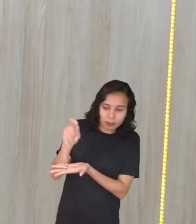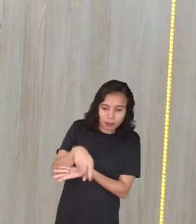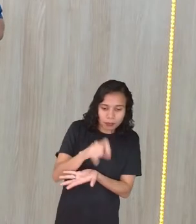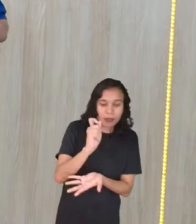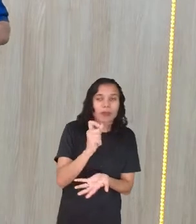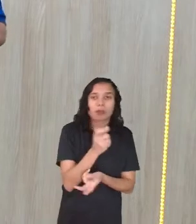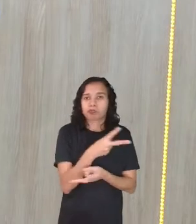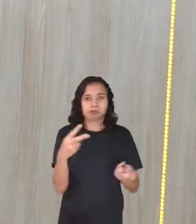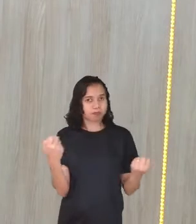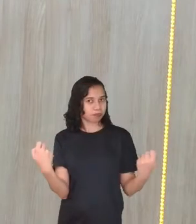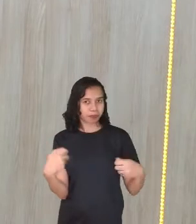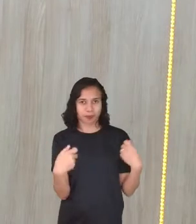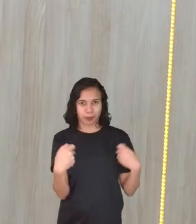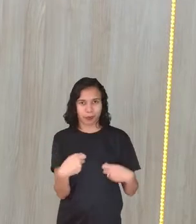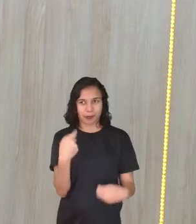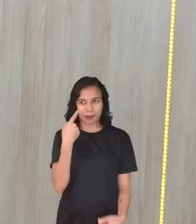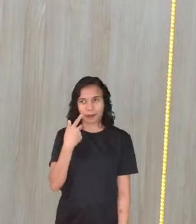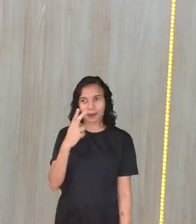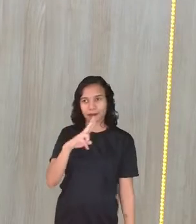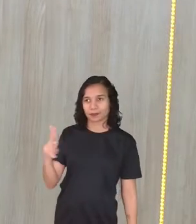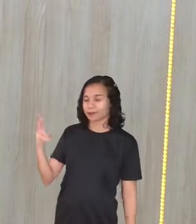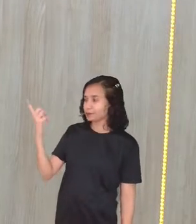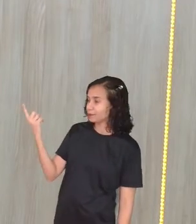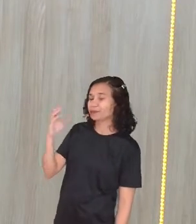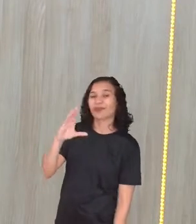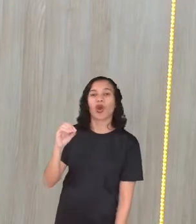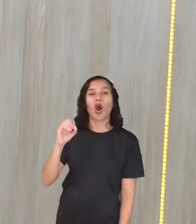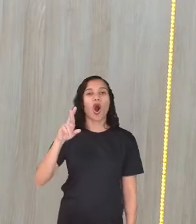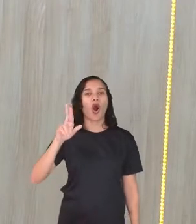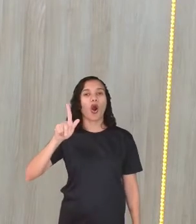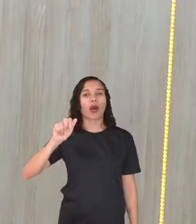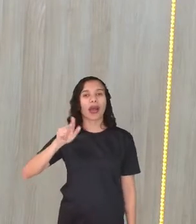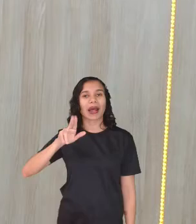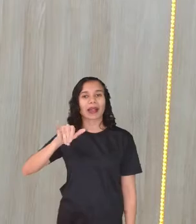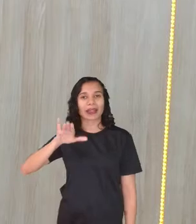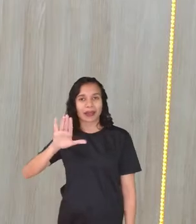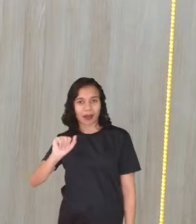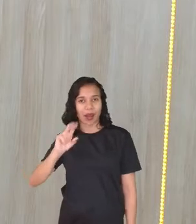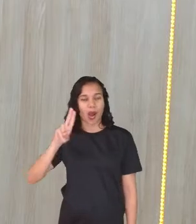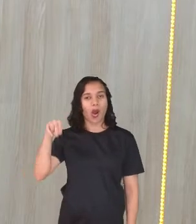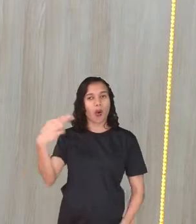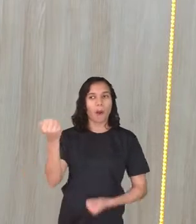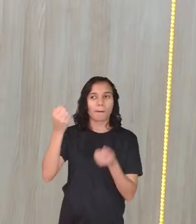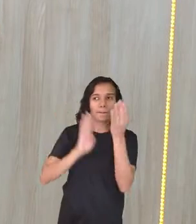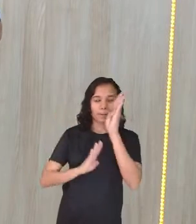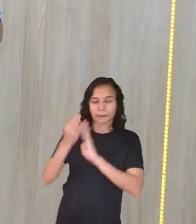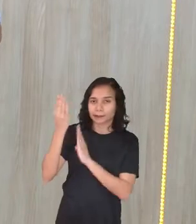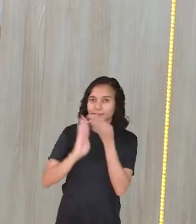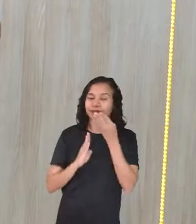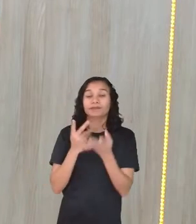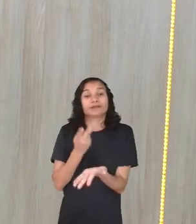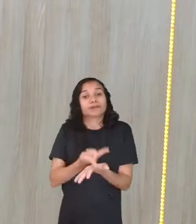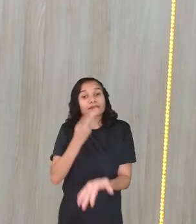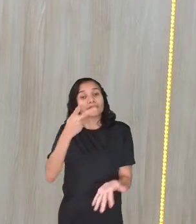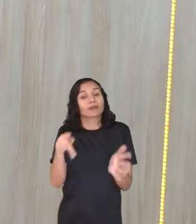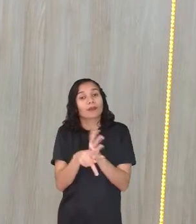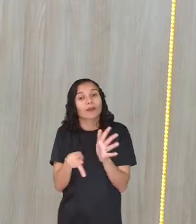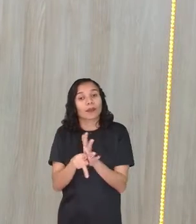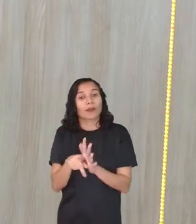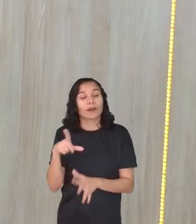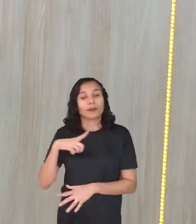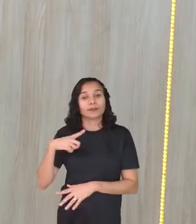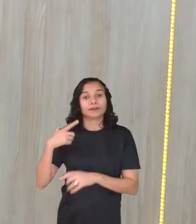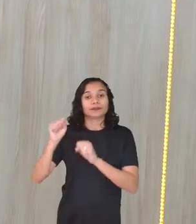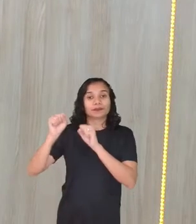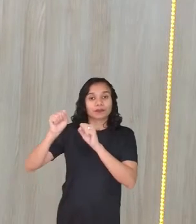no plantio. Então, ela é chamada de agricultura orgânica ou agricultura biológica. Isso acontece muito na